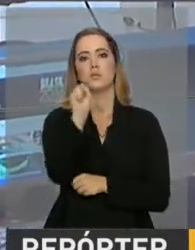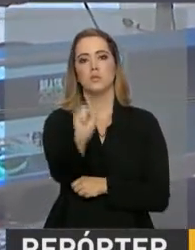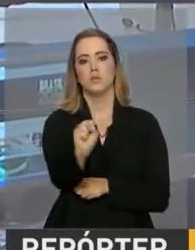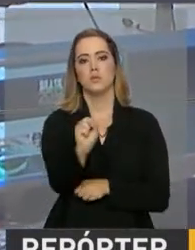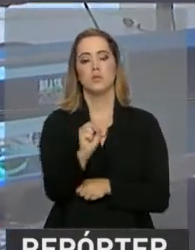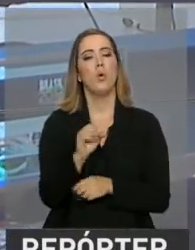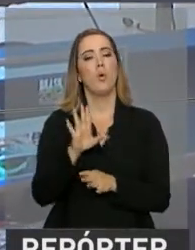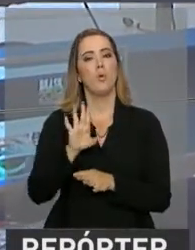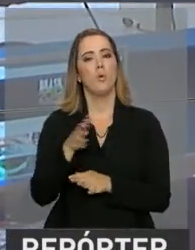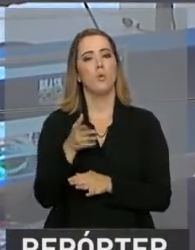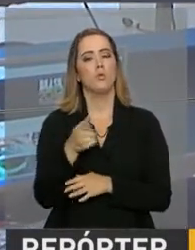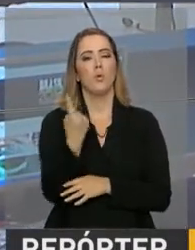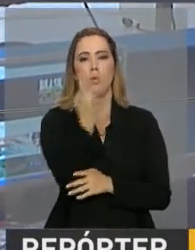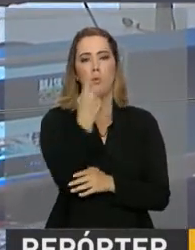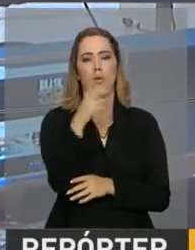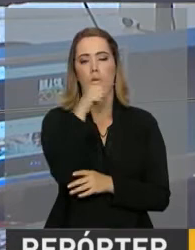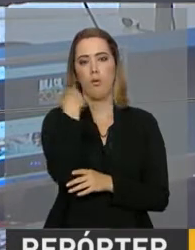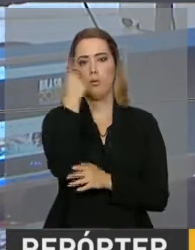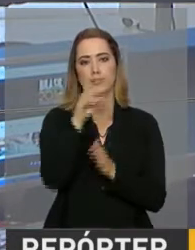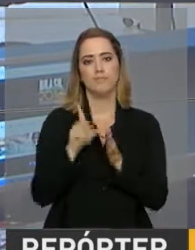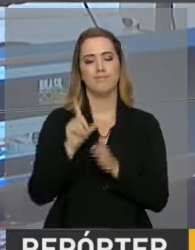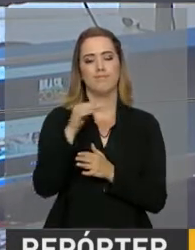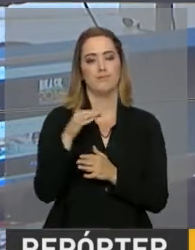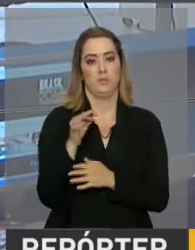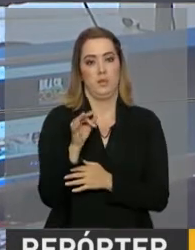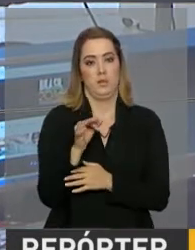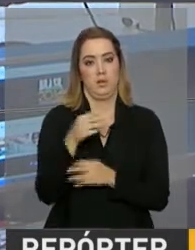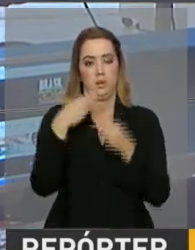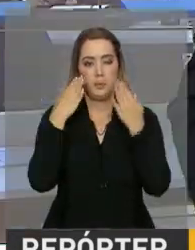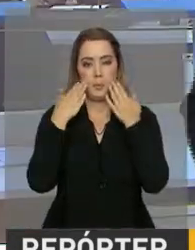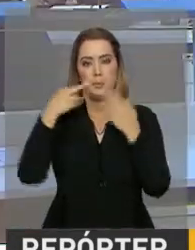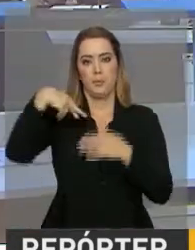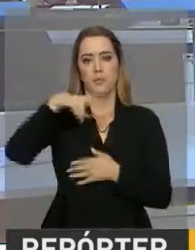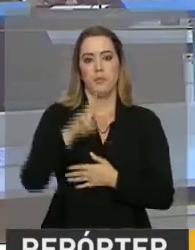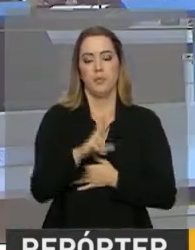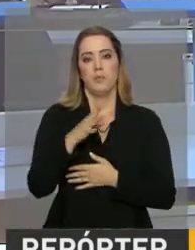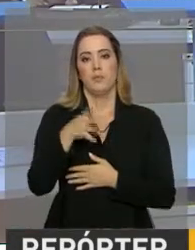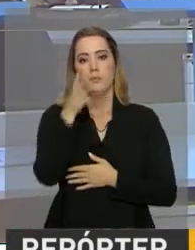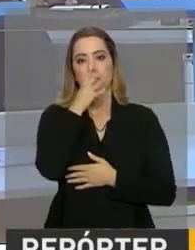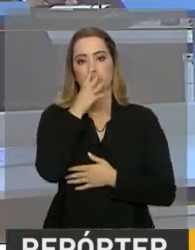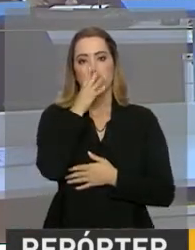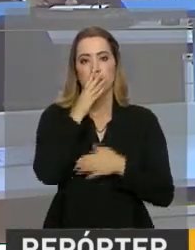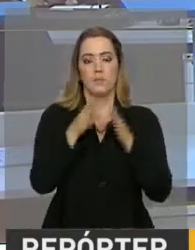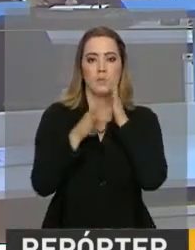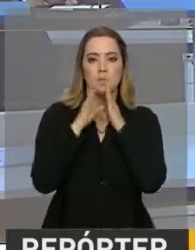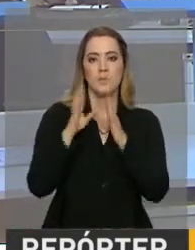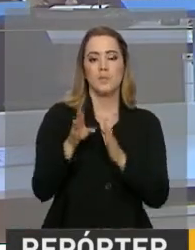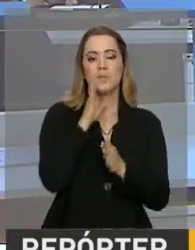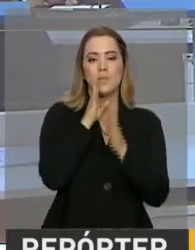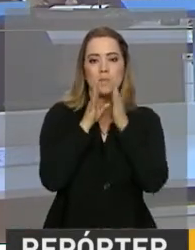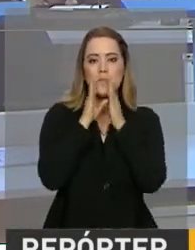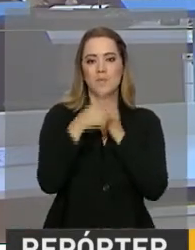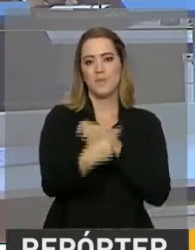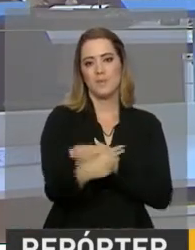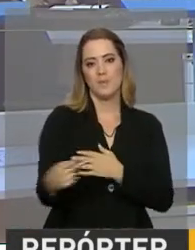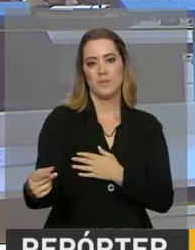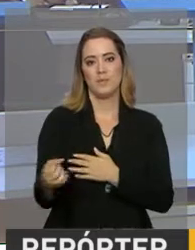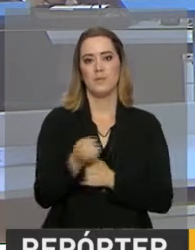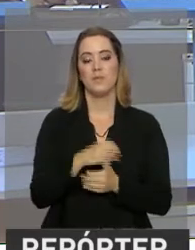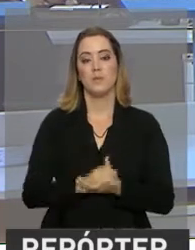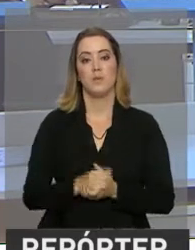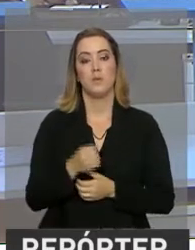ou daqui a pouco daqui a 1 hora na próxima edição do repórter NBR acompanha as novidades também nas nossas redes